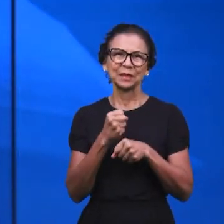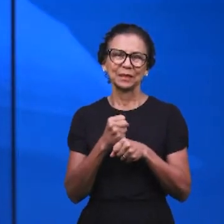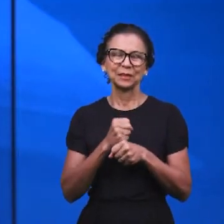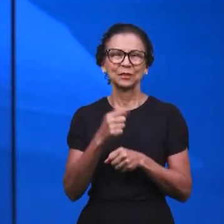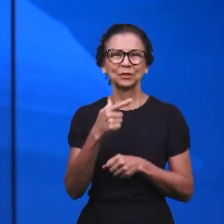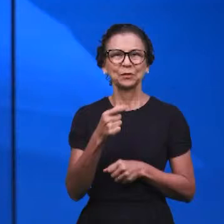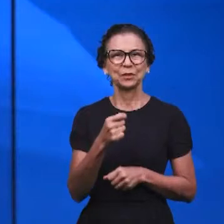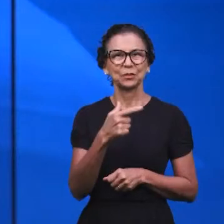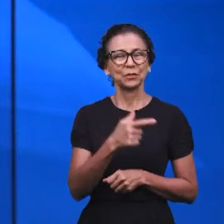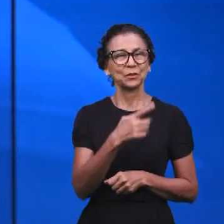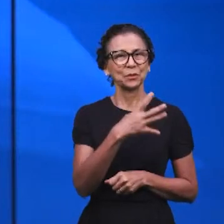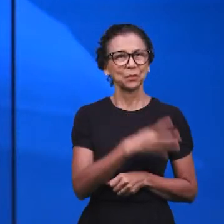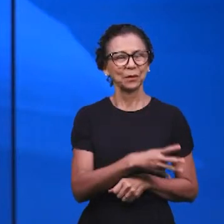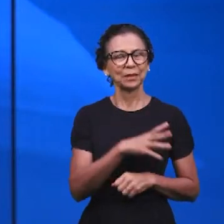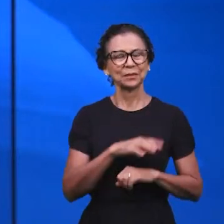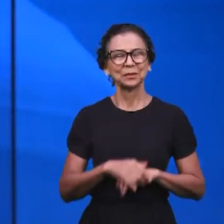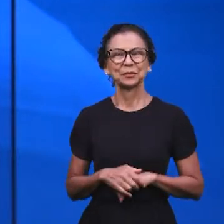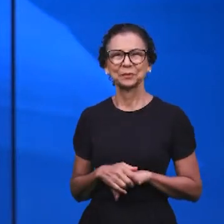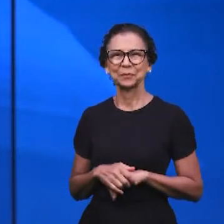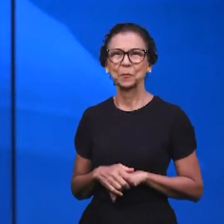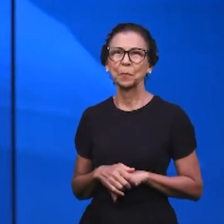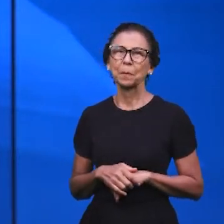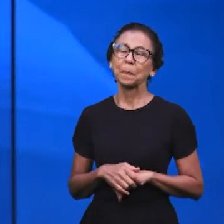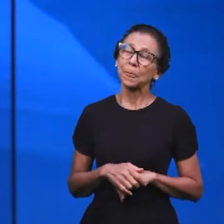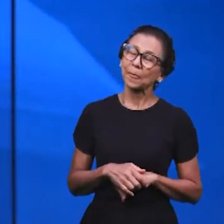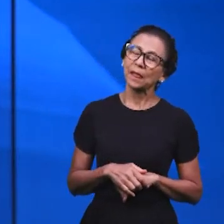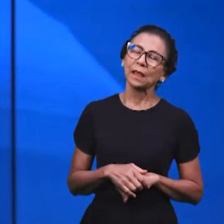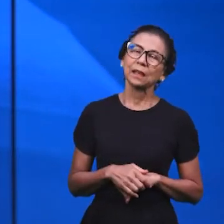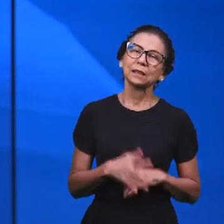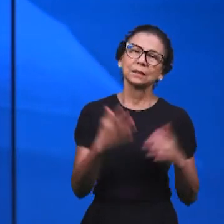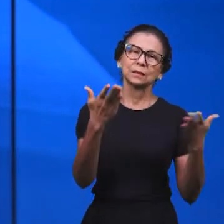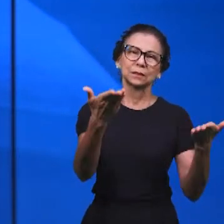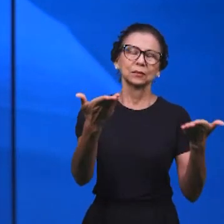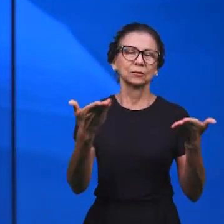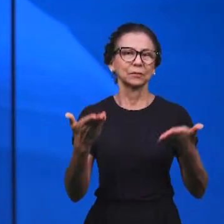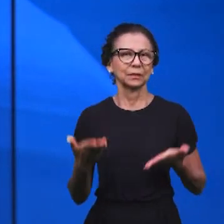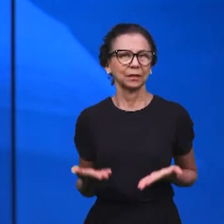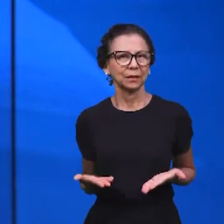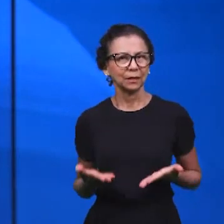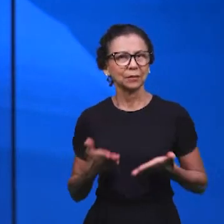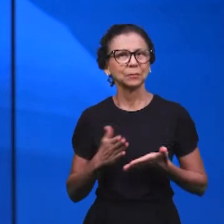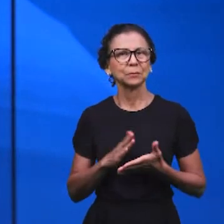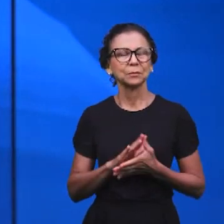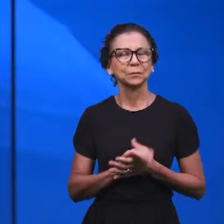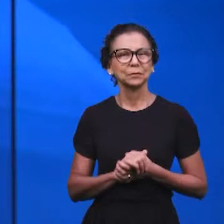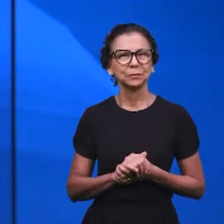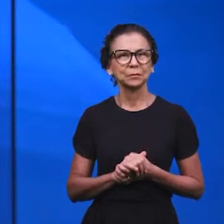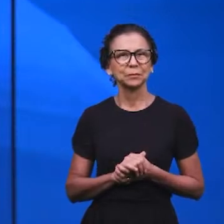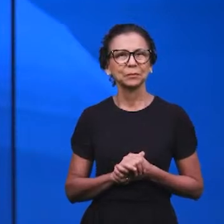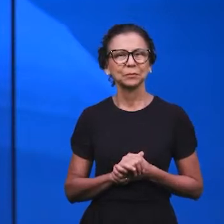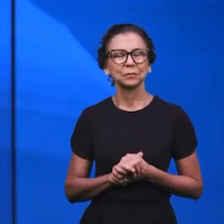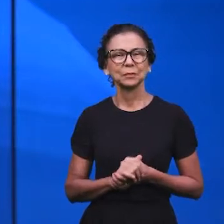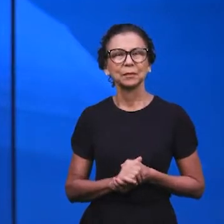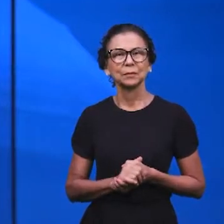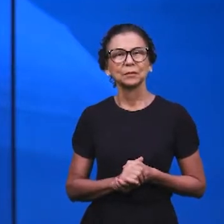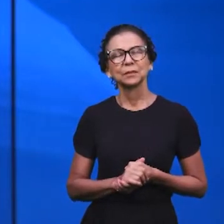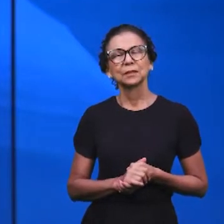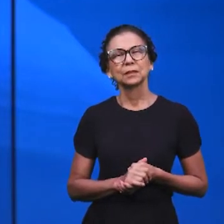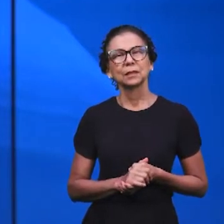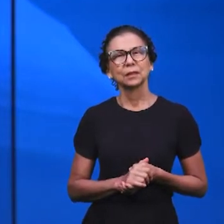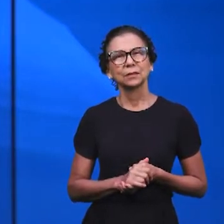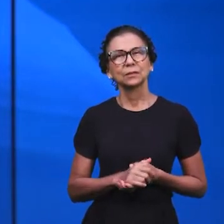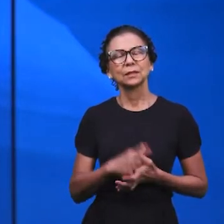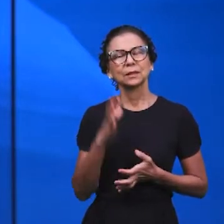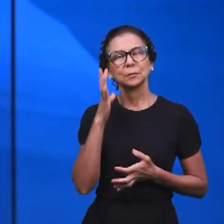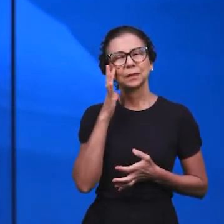E você, nosso participante, e convidamos então para você estar atento a tudo aquilo que passará aqui hoje na nossa Escola